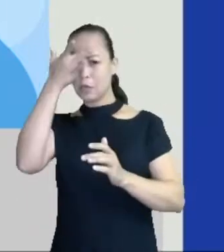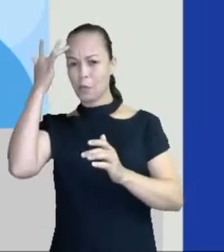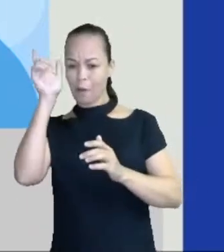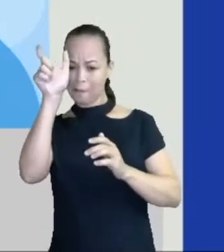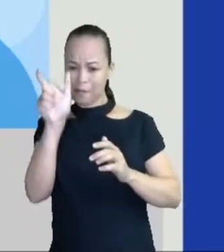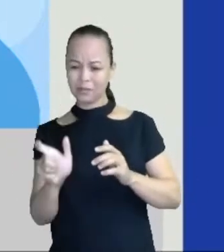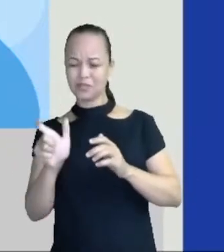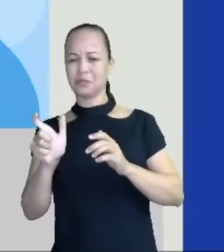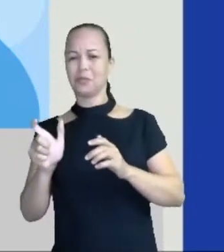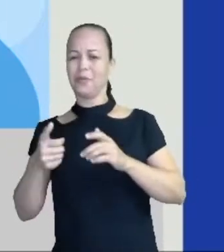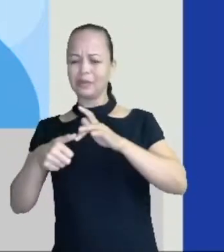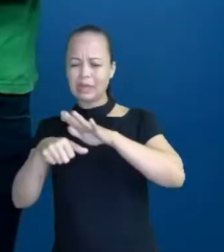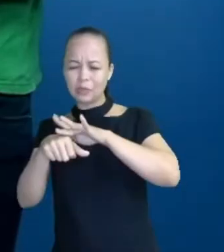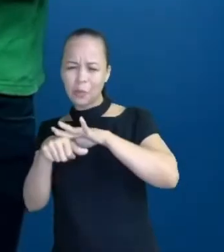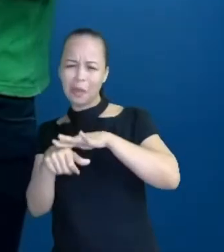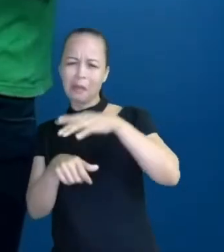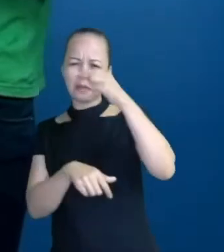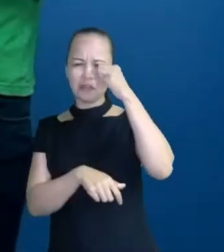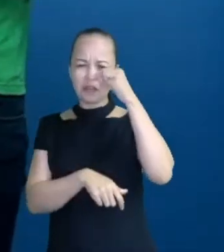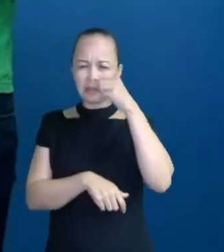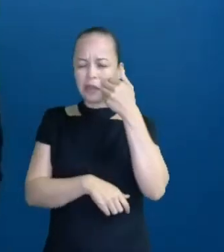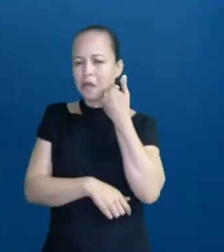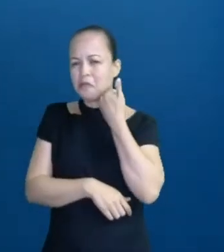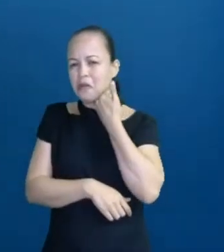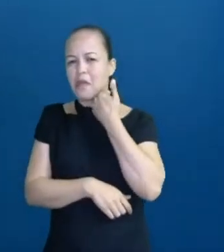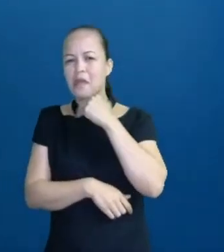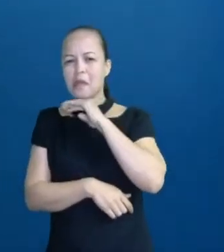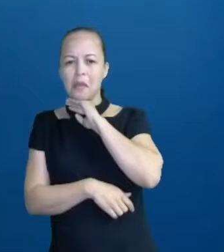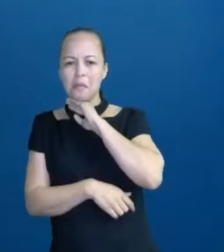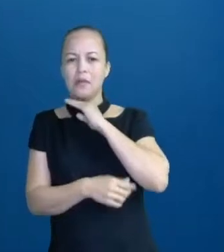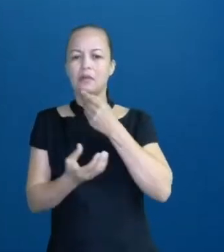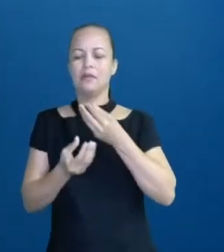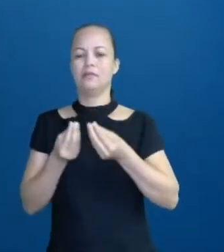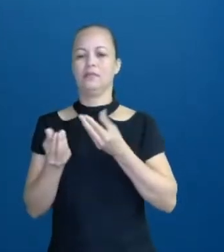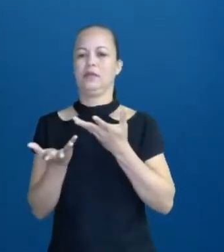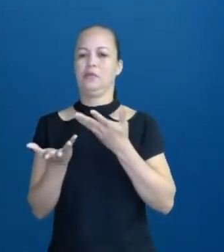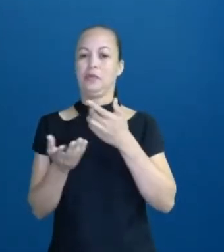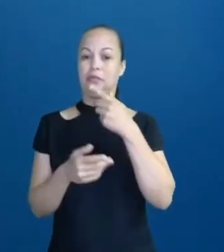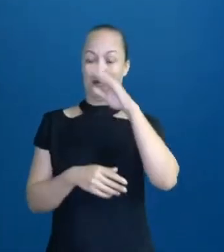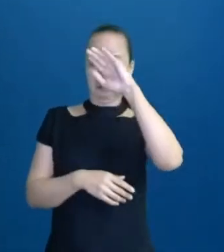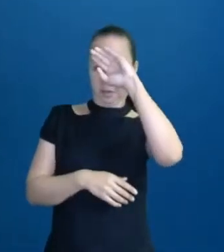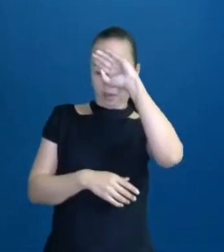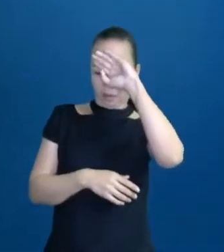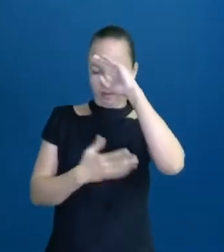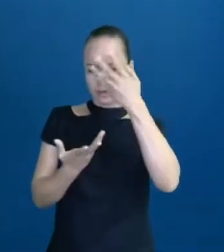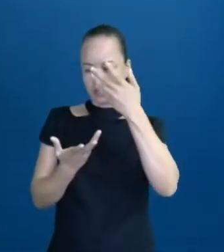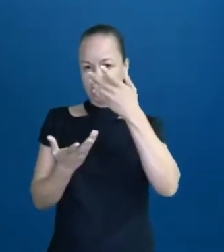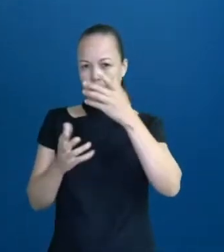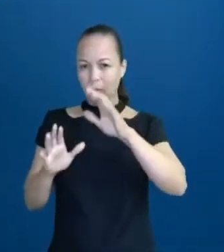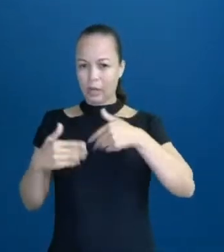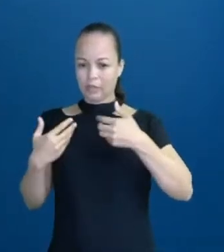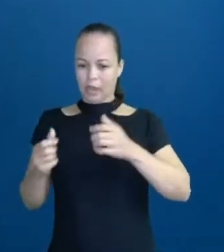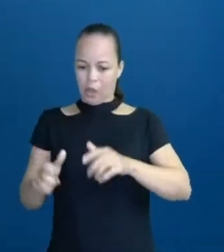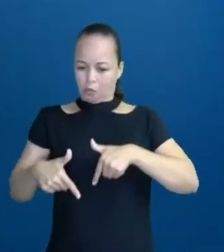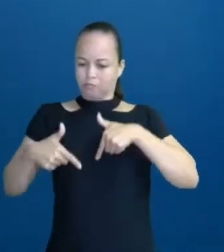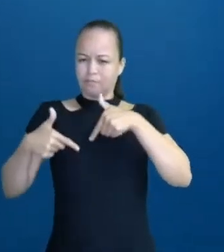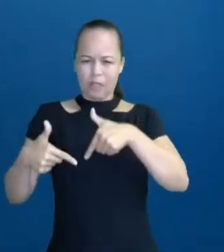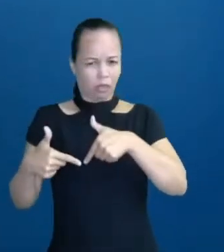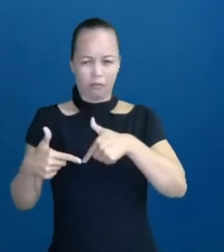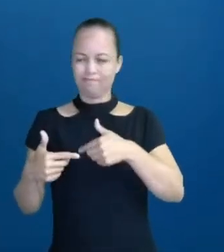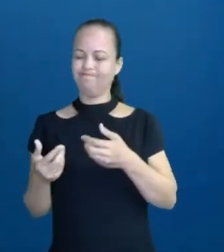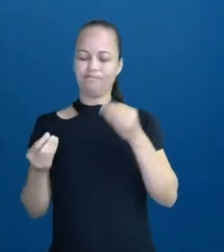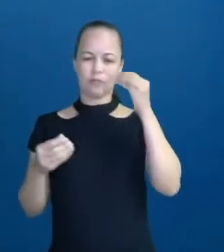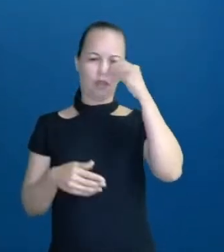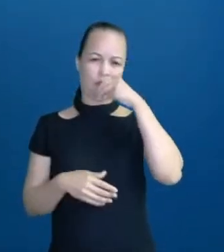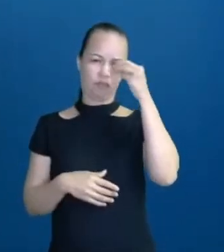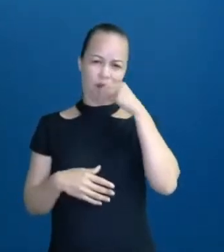aí com um resfriado, com uma febre, aquela pessoa que então ela não está, digamos assim, com aquela energia para enfrentar as